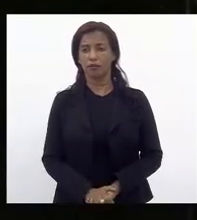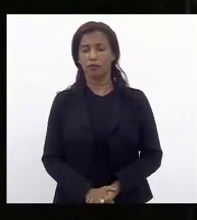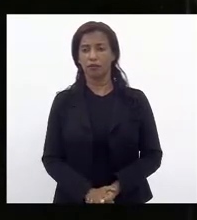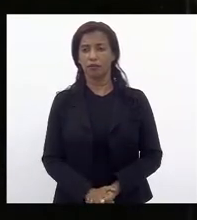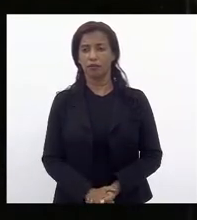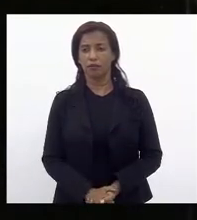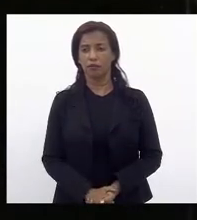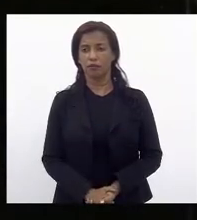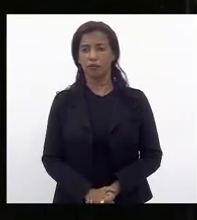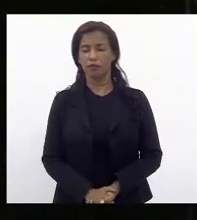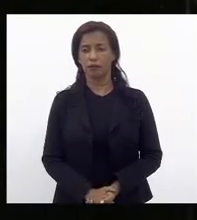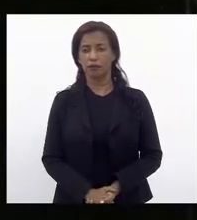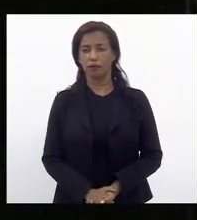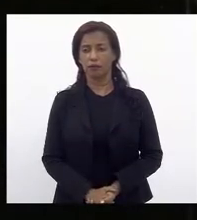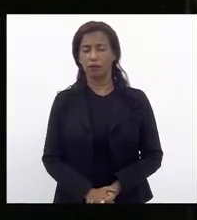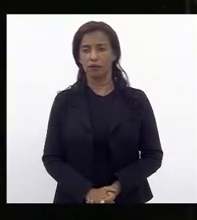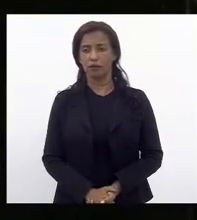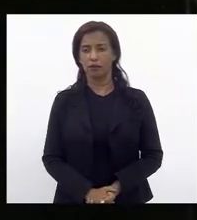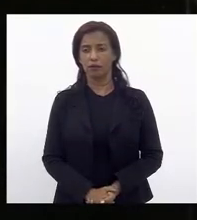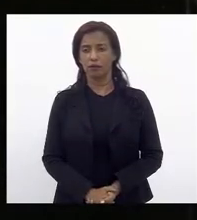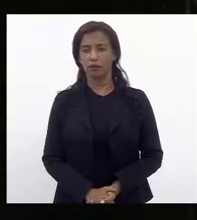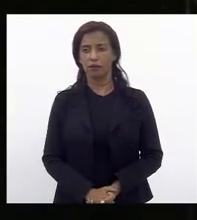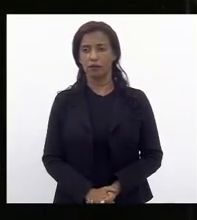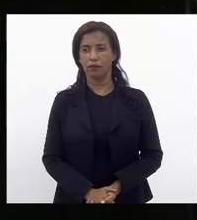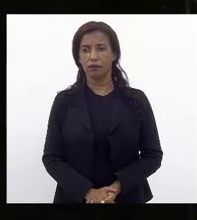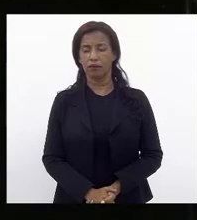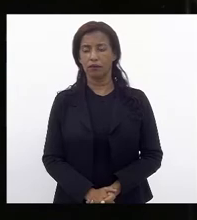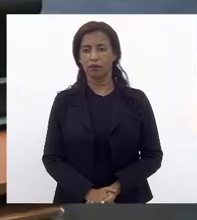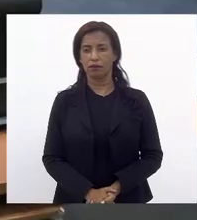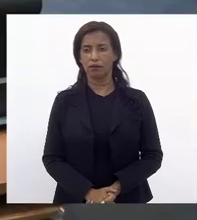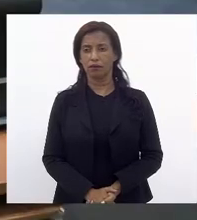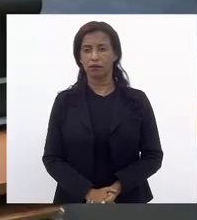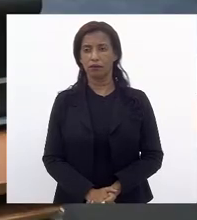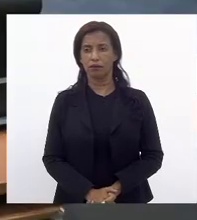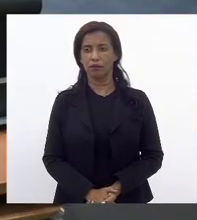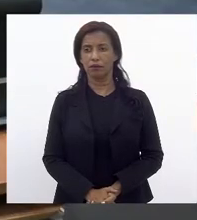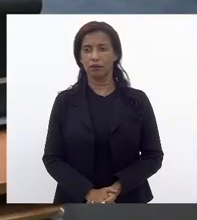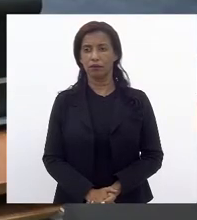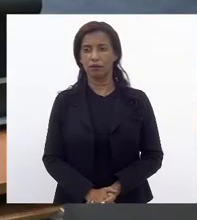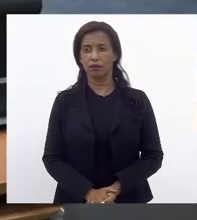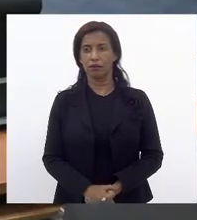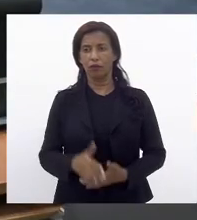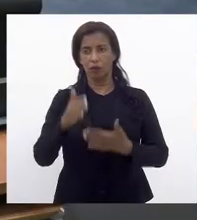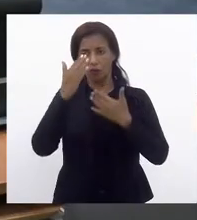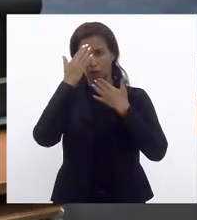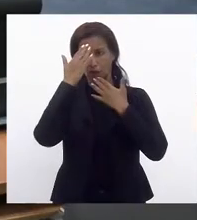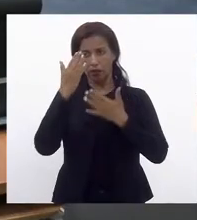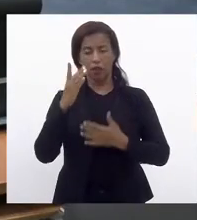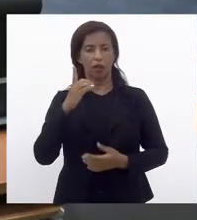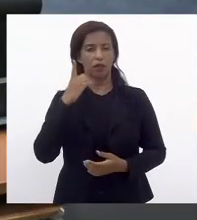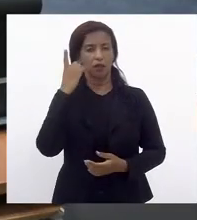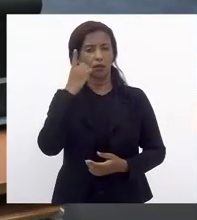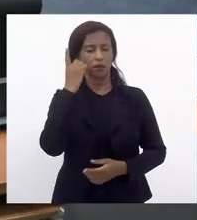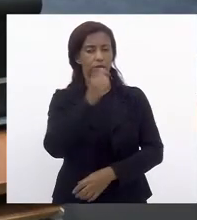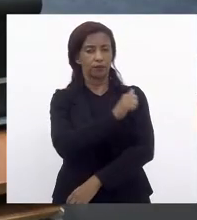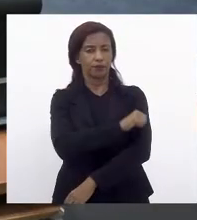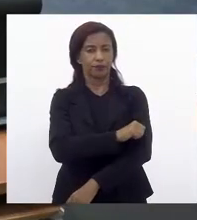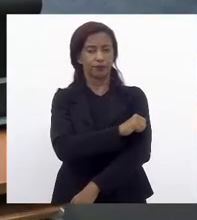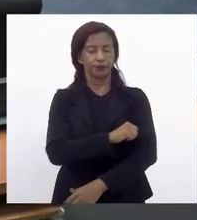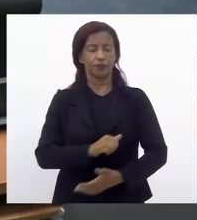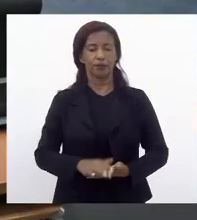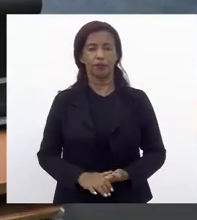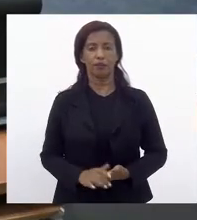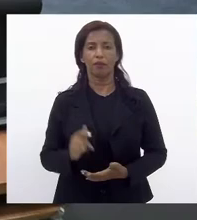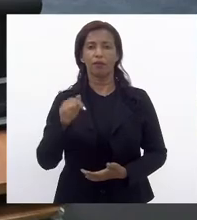Posso interceder, deputada? Me ajuda, por favor, muito que é uma obrigada. Proposta sua. Muito obrigada, deputada enfermeira Rejane,